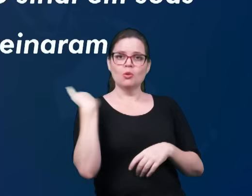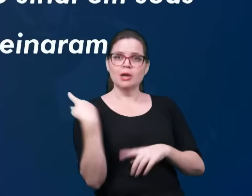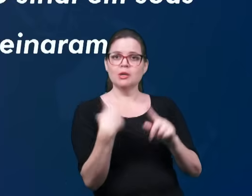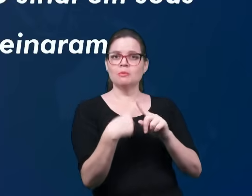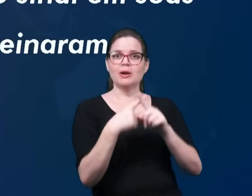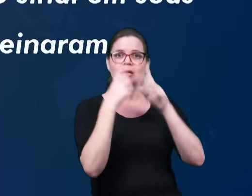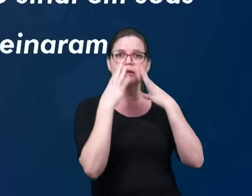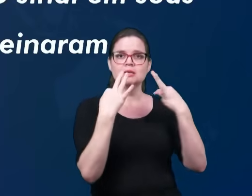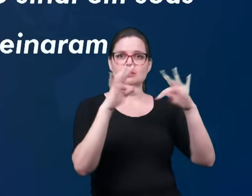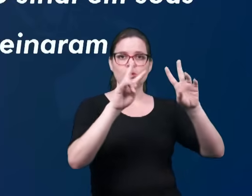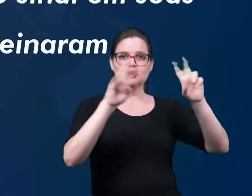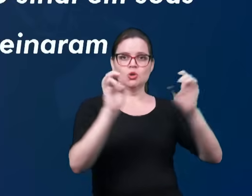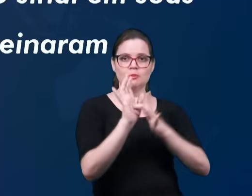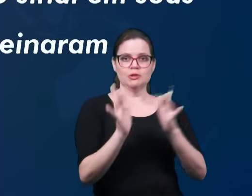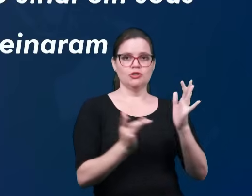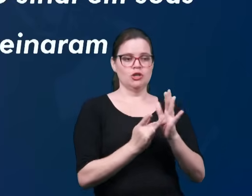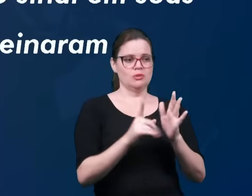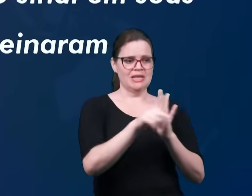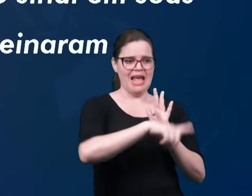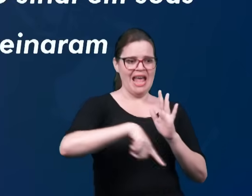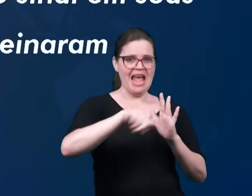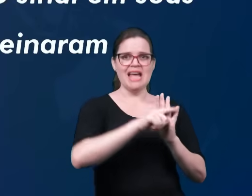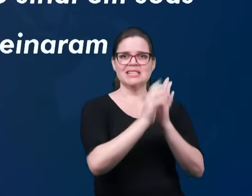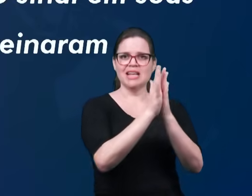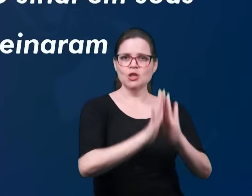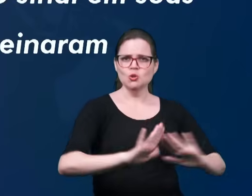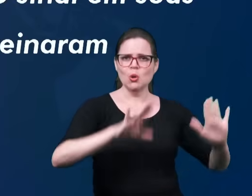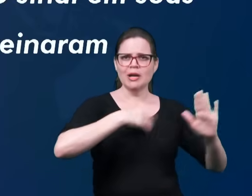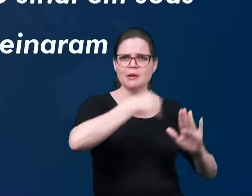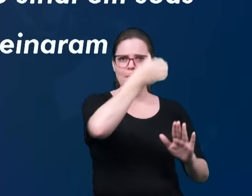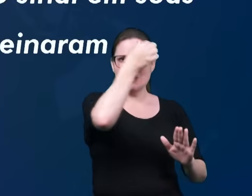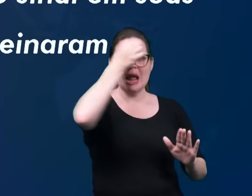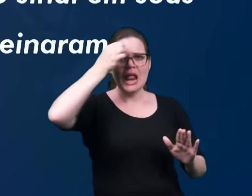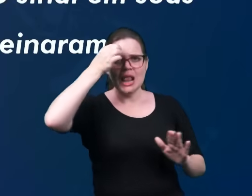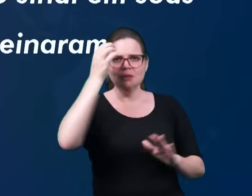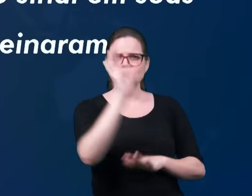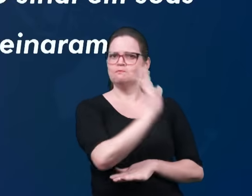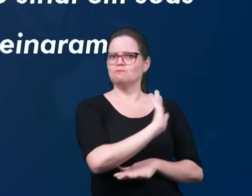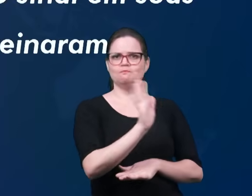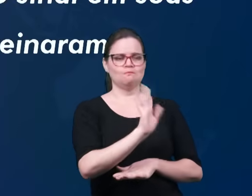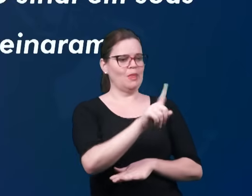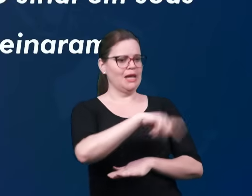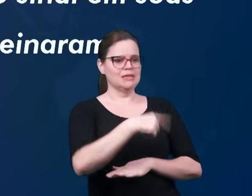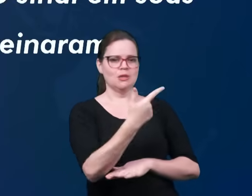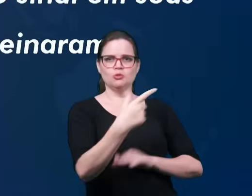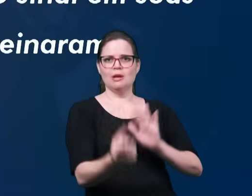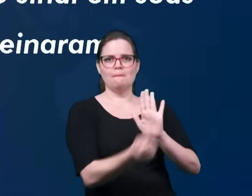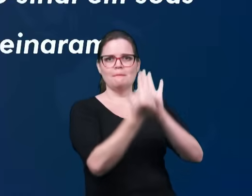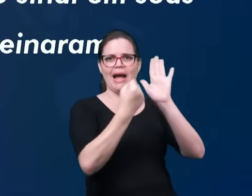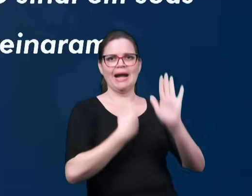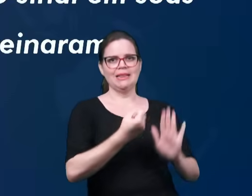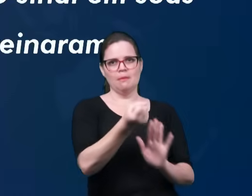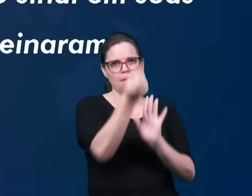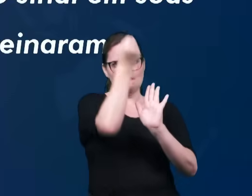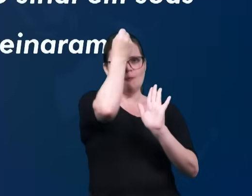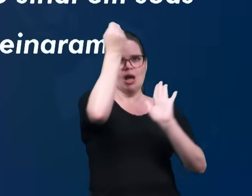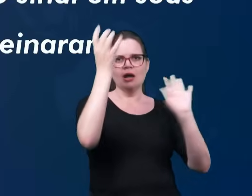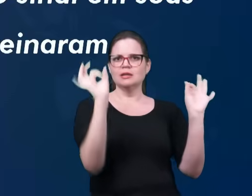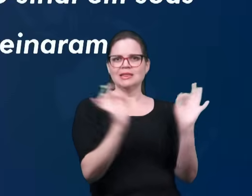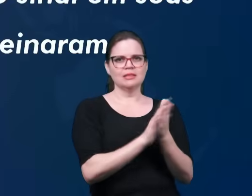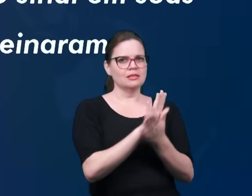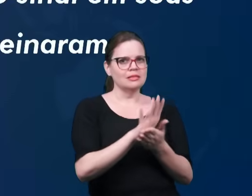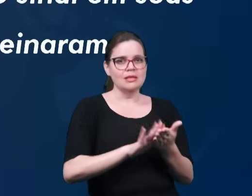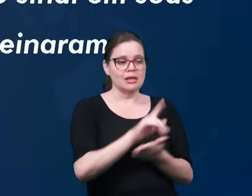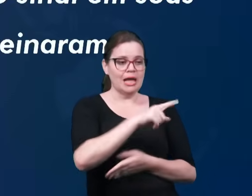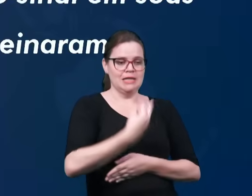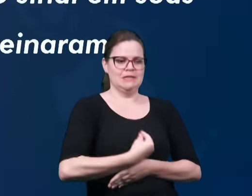Deus, e que não adoraram a besta, nem a sua imagem, e não receberam sinal em suas testas, nem em suas mãos, e